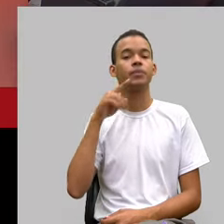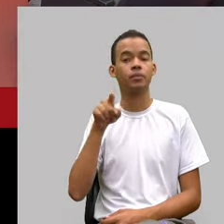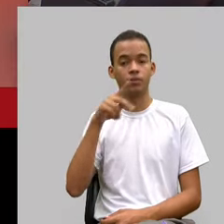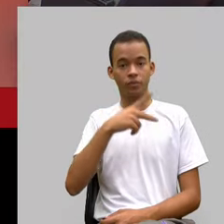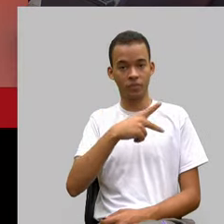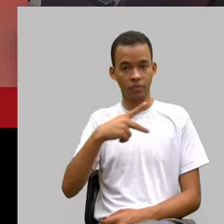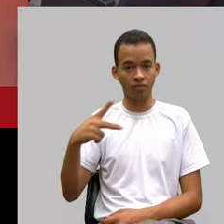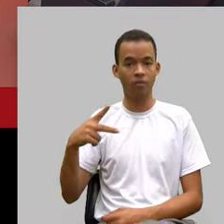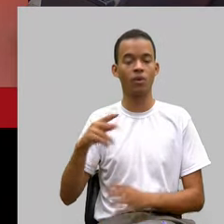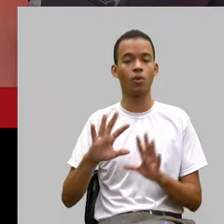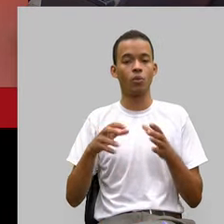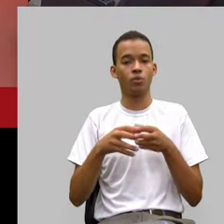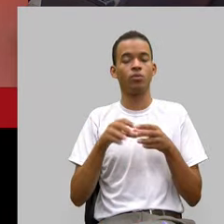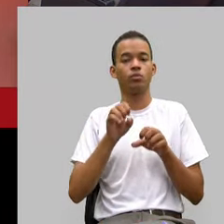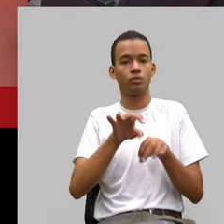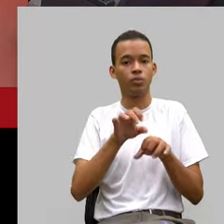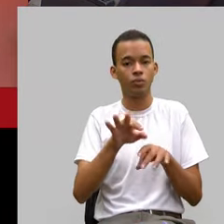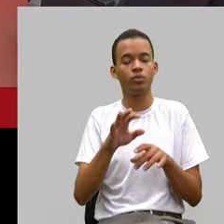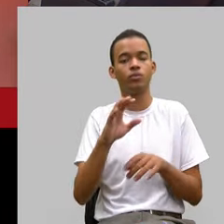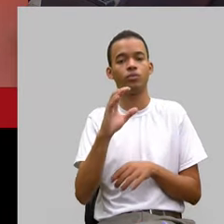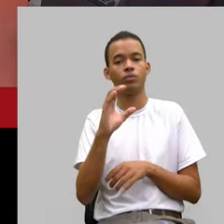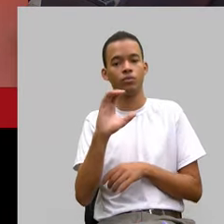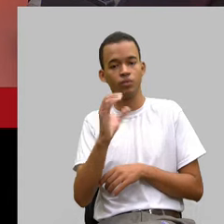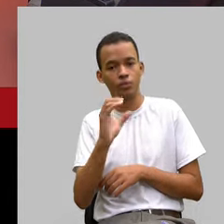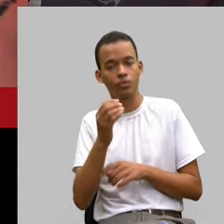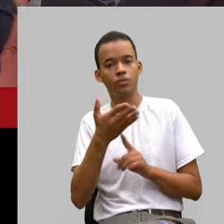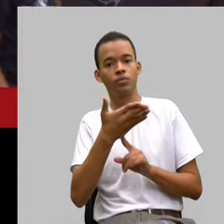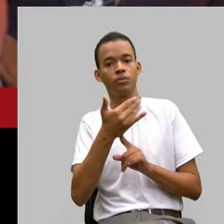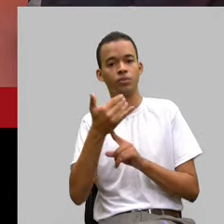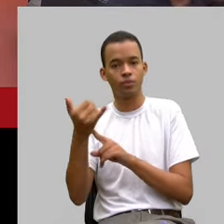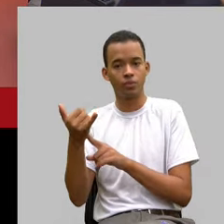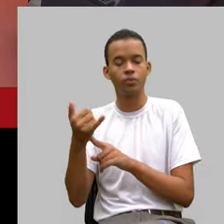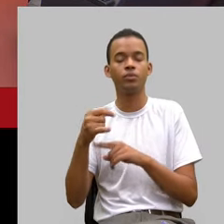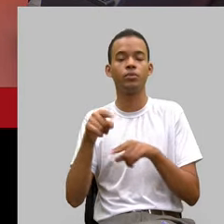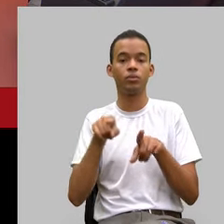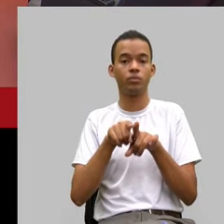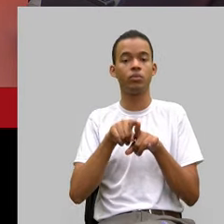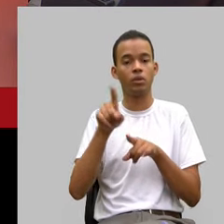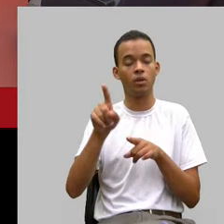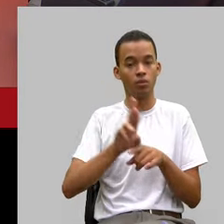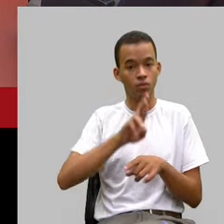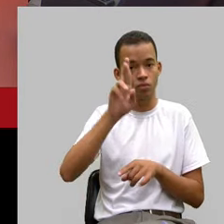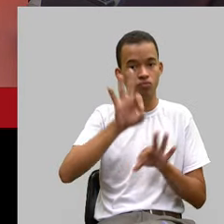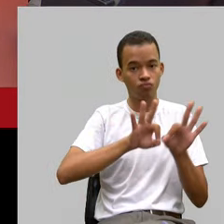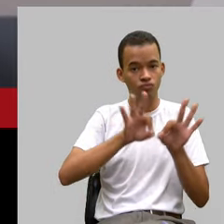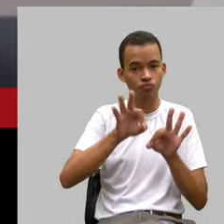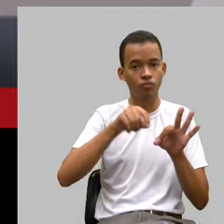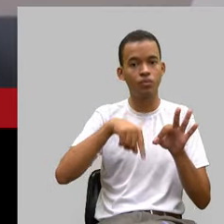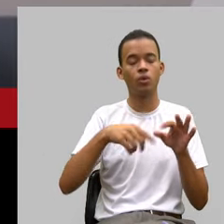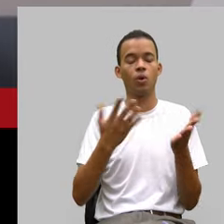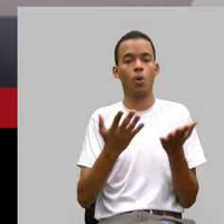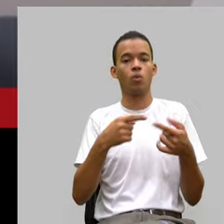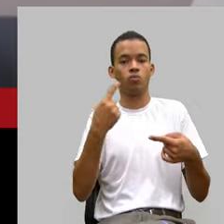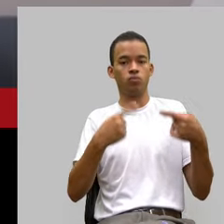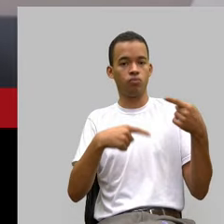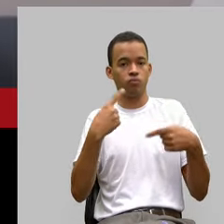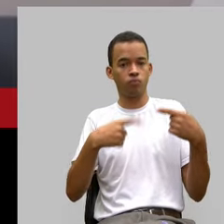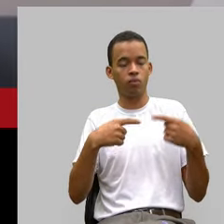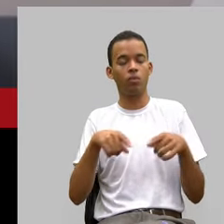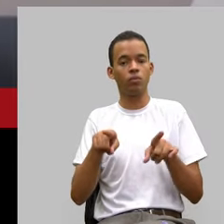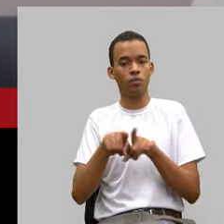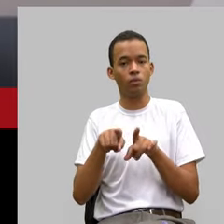Tecnologia e coautora do requerimento que deu origem a esse debate e contando também com a presença do